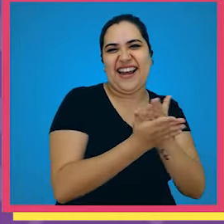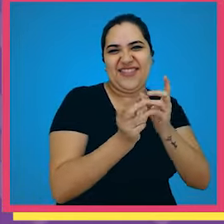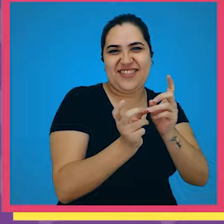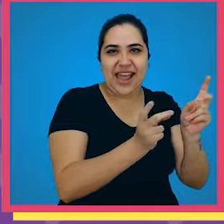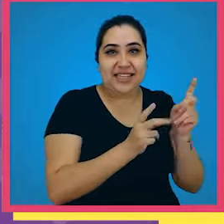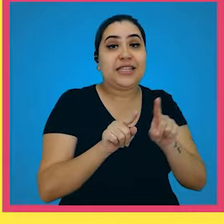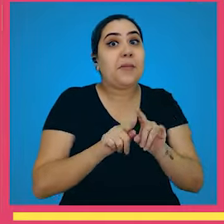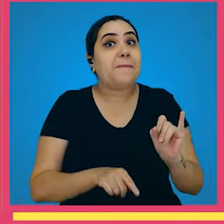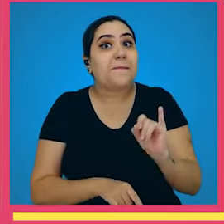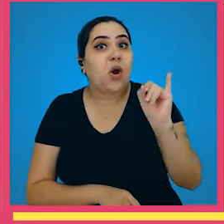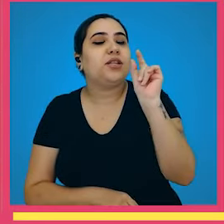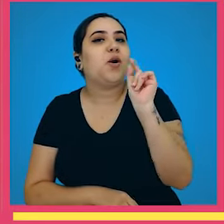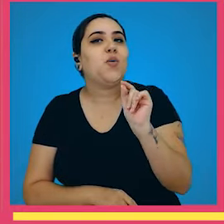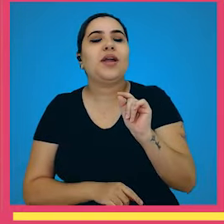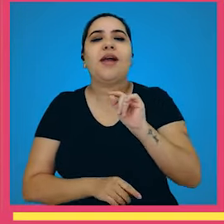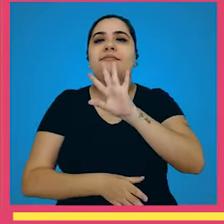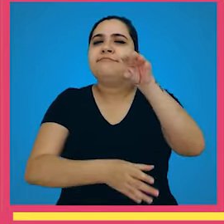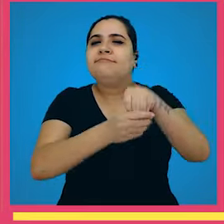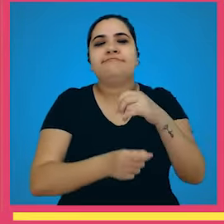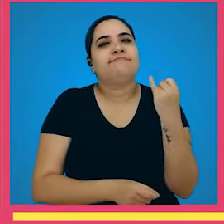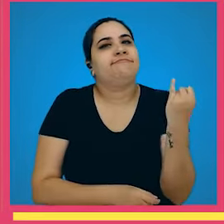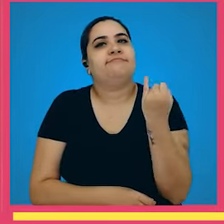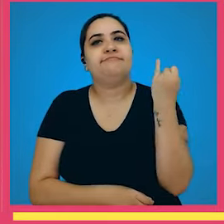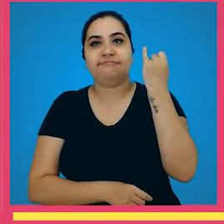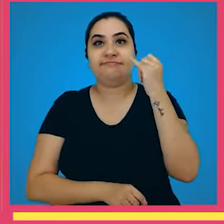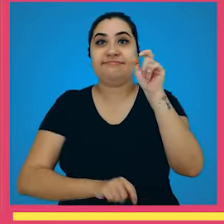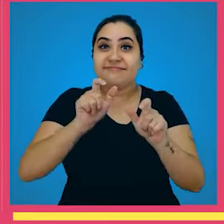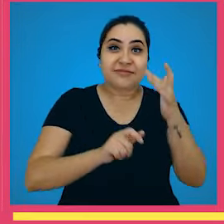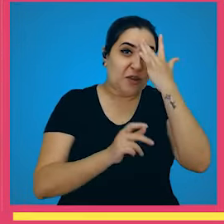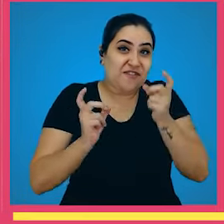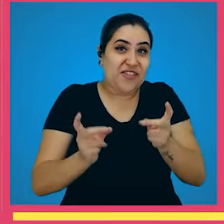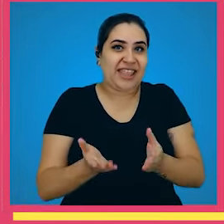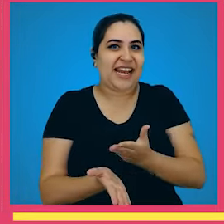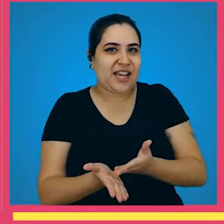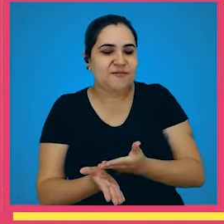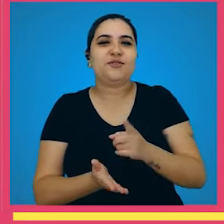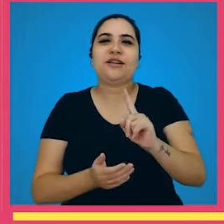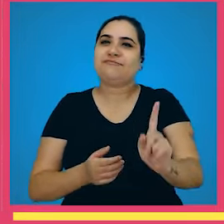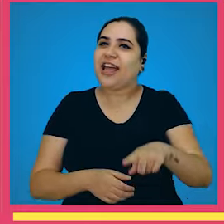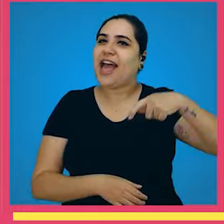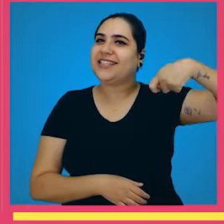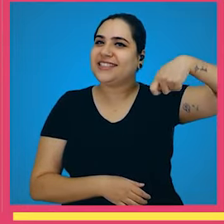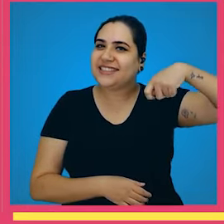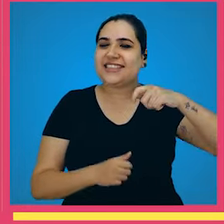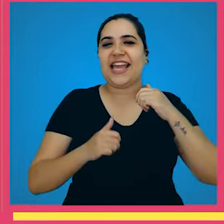mais importante, daqueles que são essenciais, os livreiros. Então, ó,